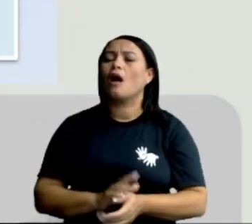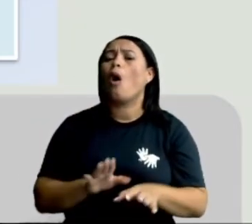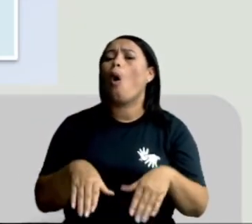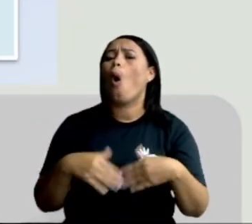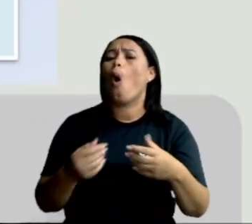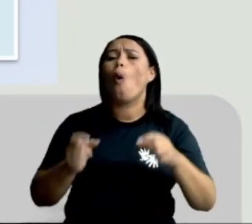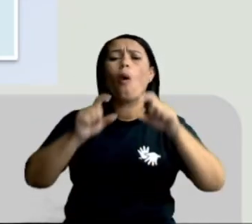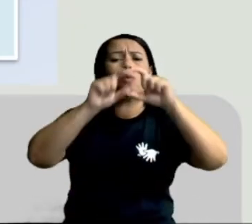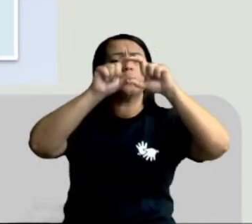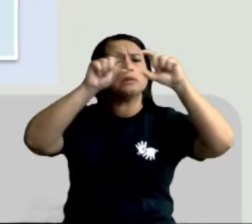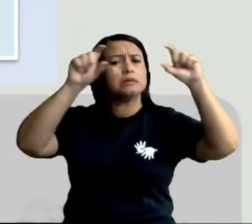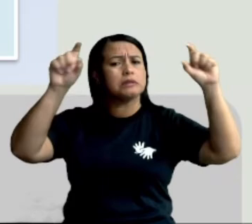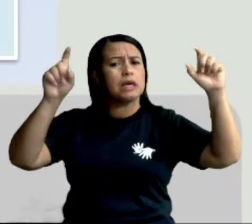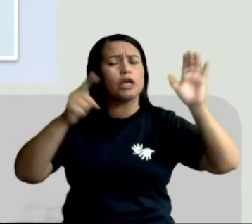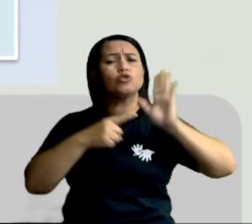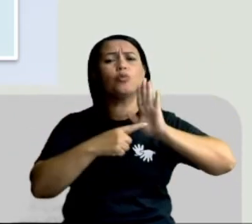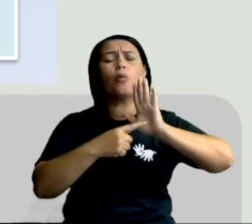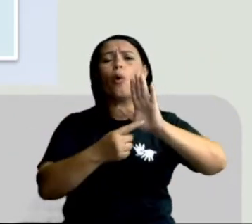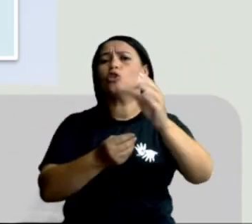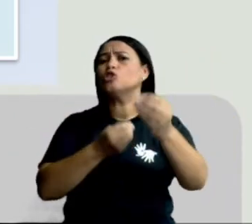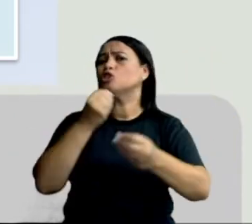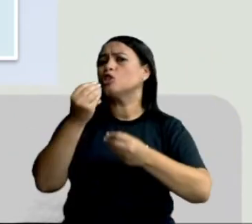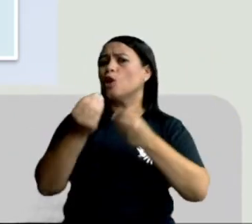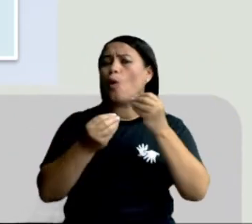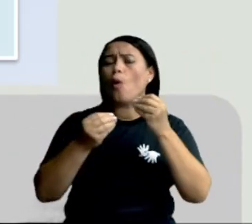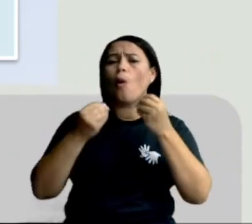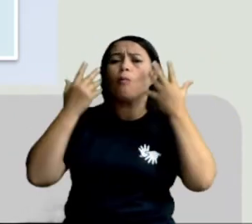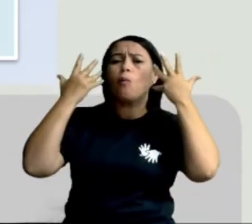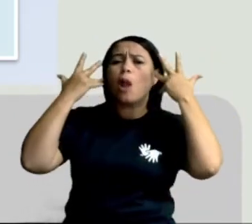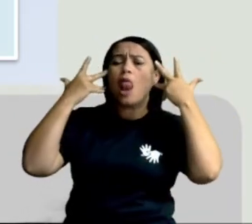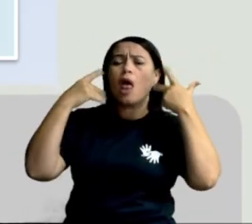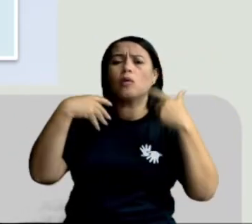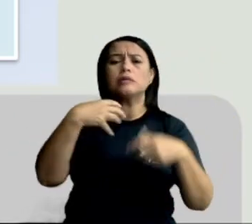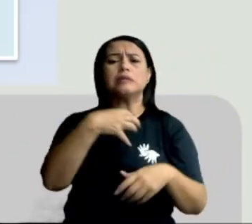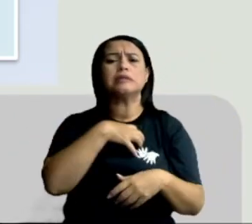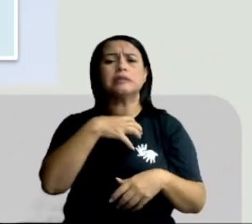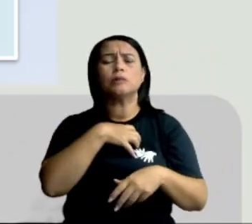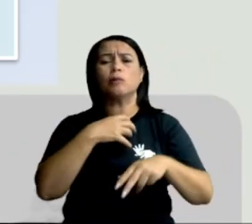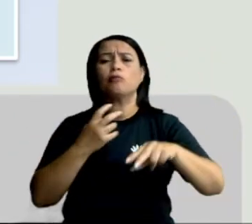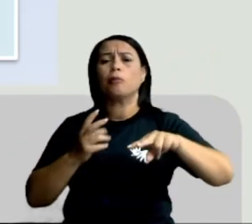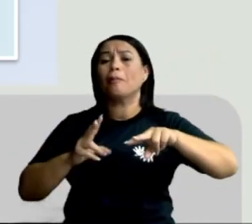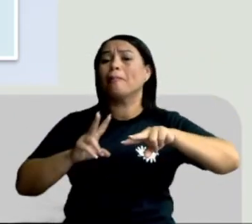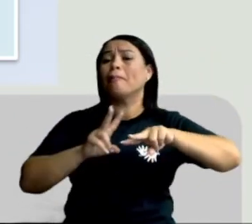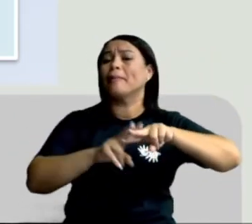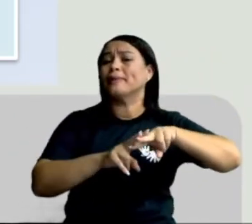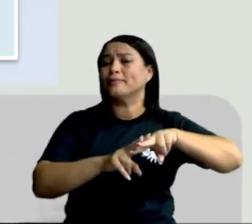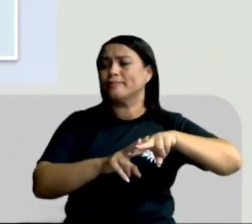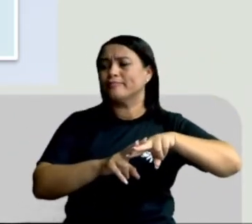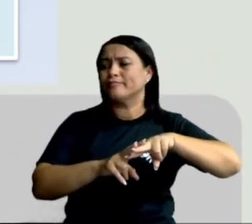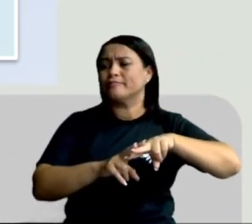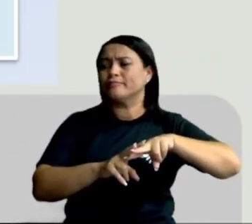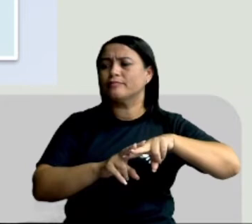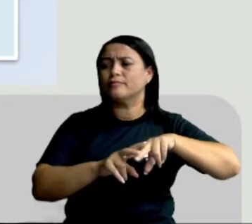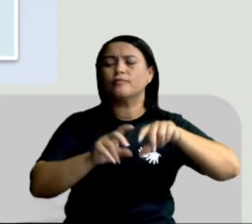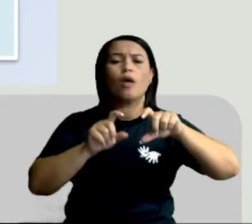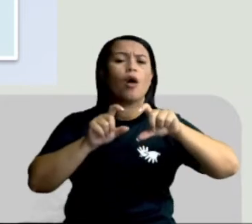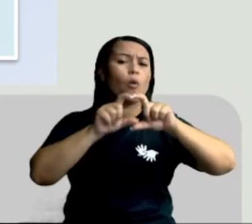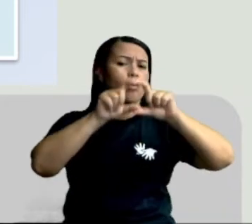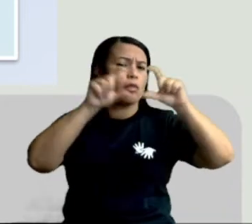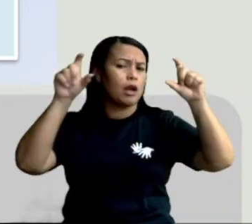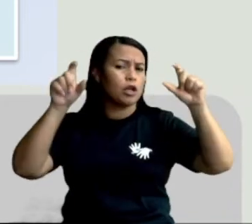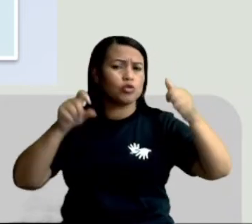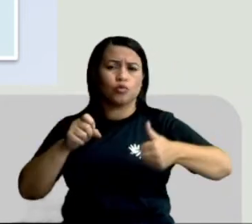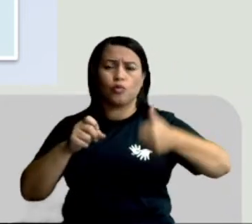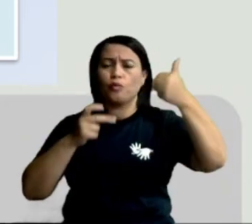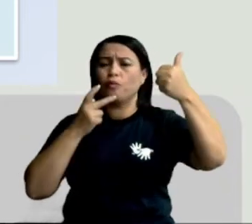Qual trecho mostra como o leão se sentiu ao ficar preso nas redes dos caçadores? O trecho 1